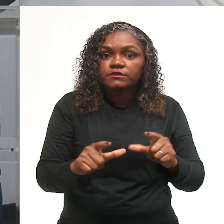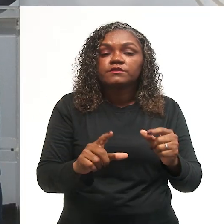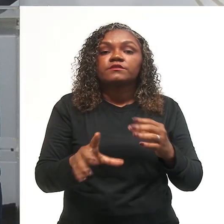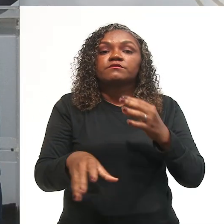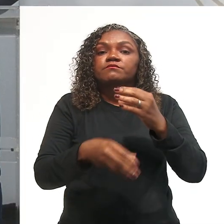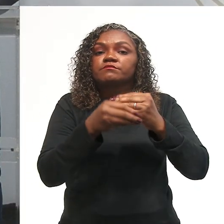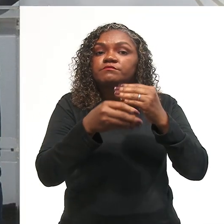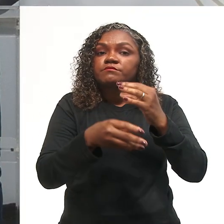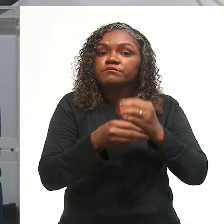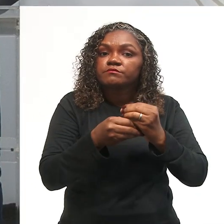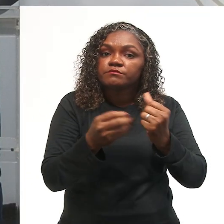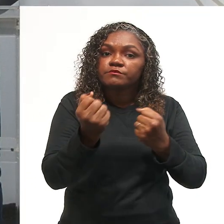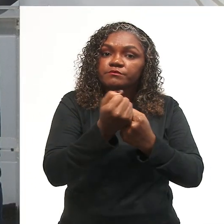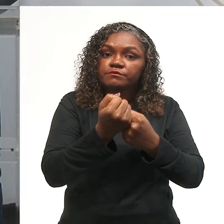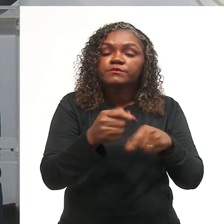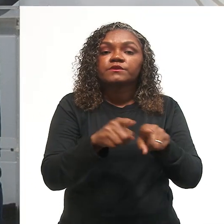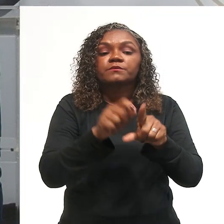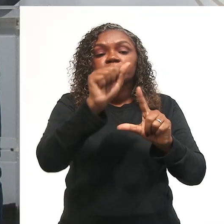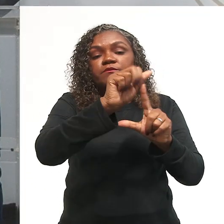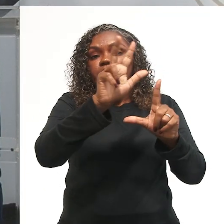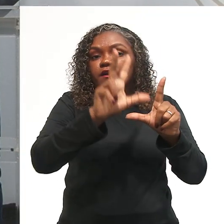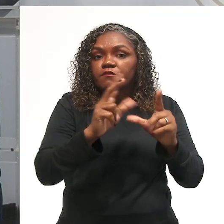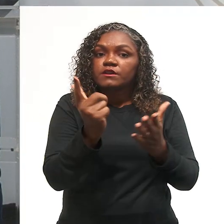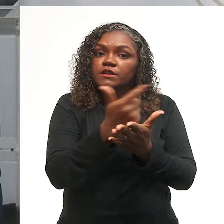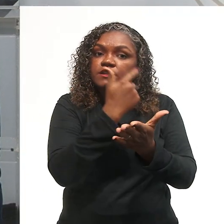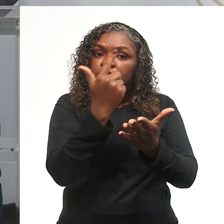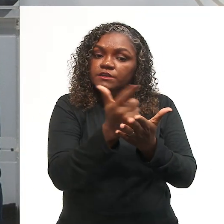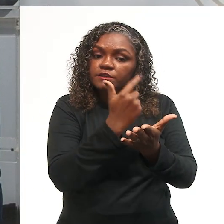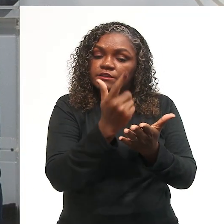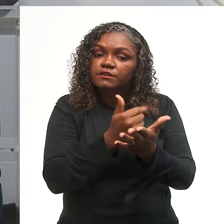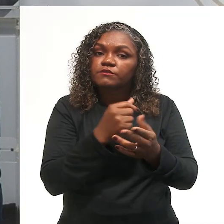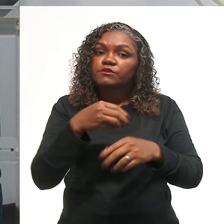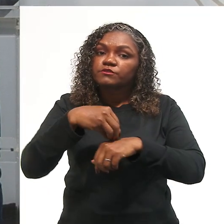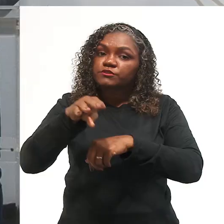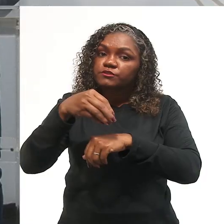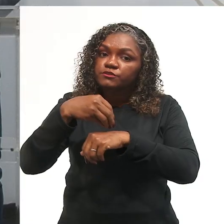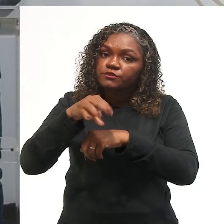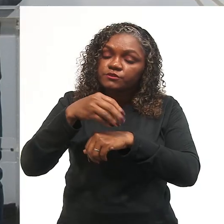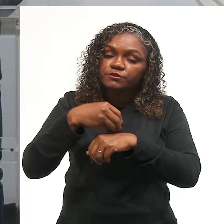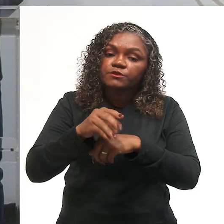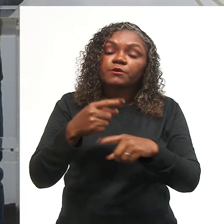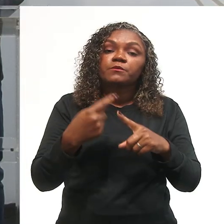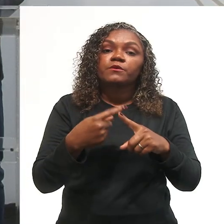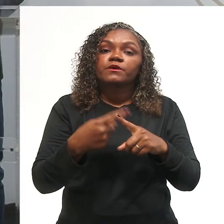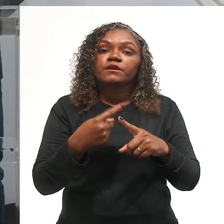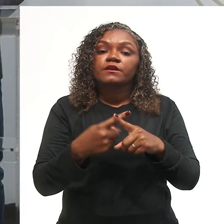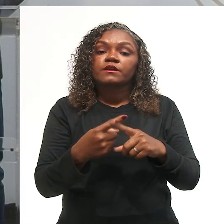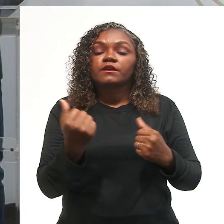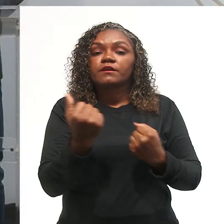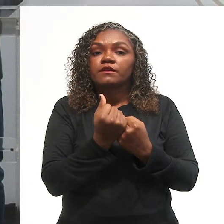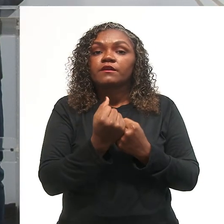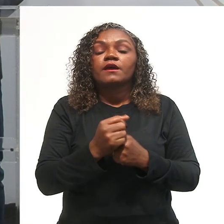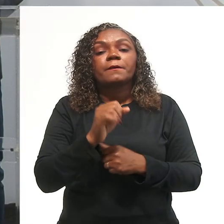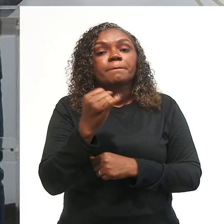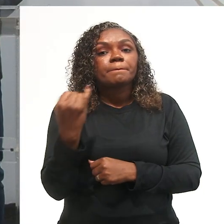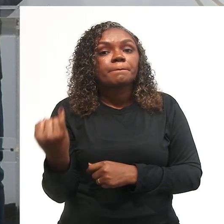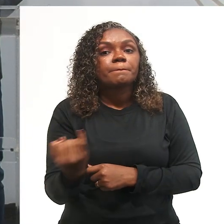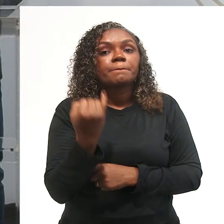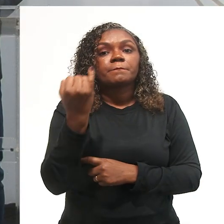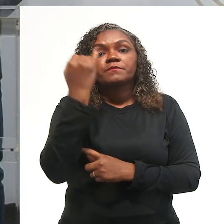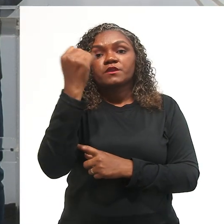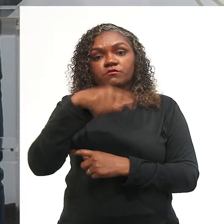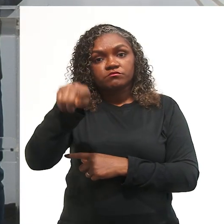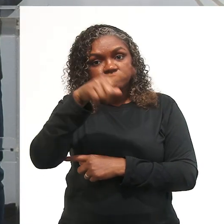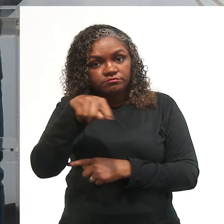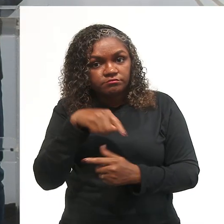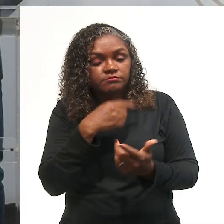o material de apoio que está lá no AVA, no seu ambiente virtual, os livros que eu estou indicando para você, porque eles são um suporte